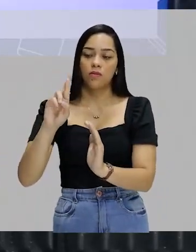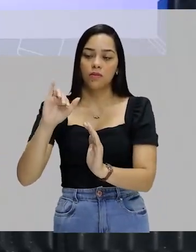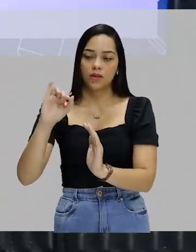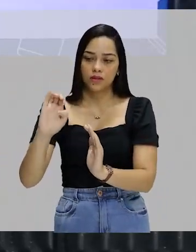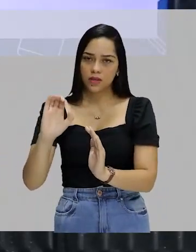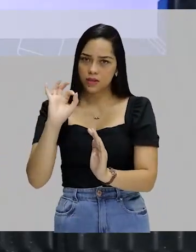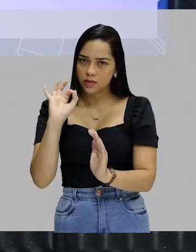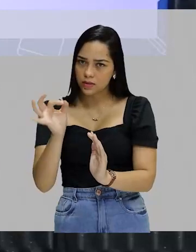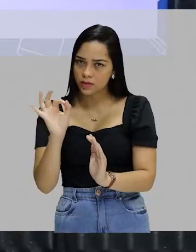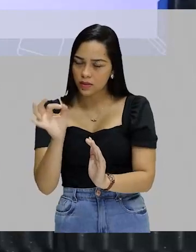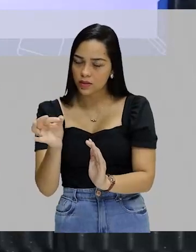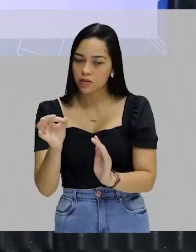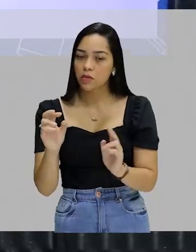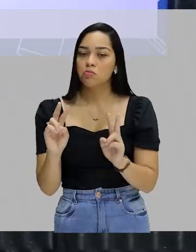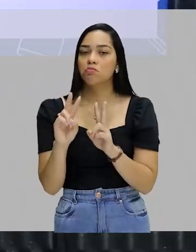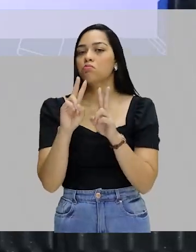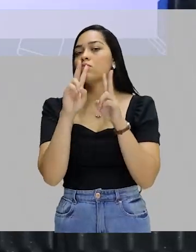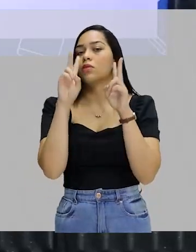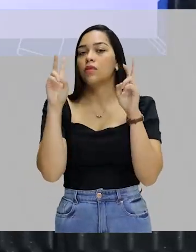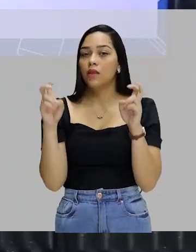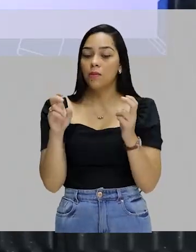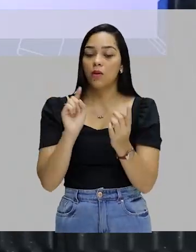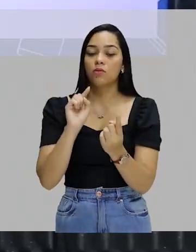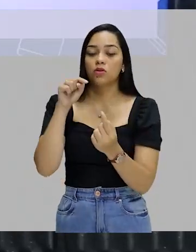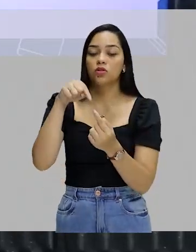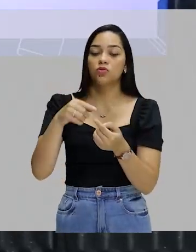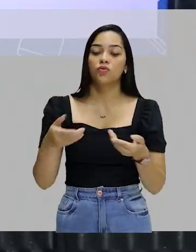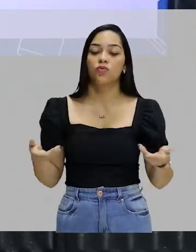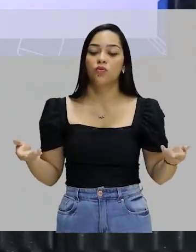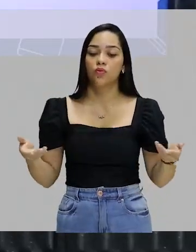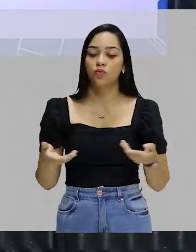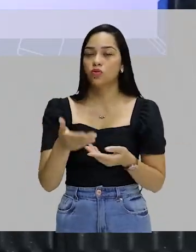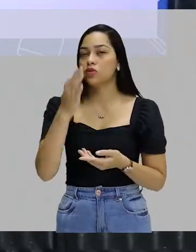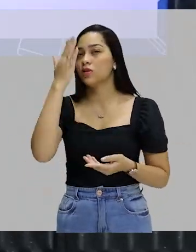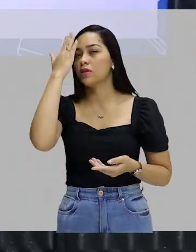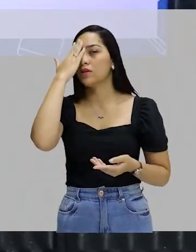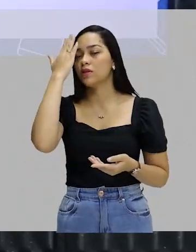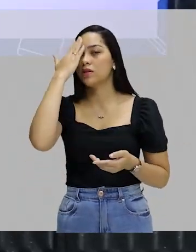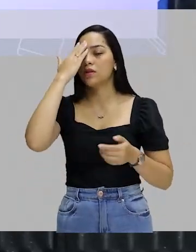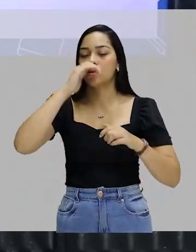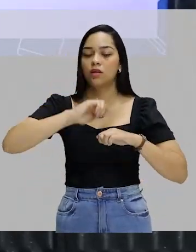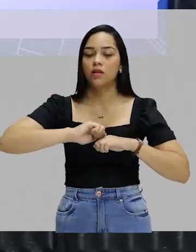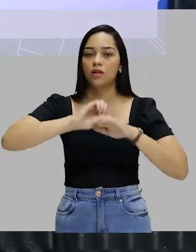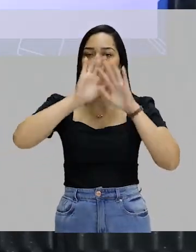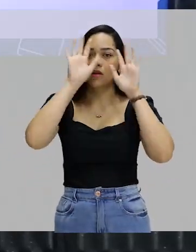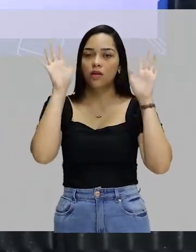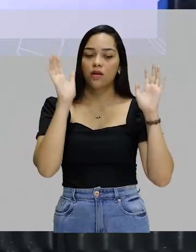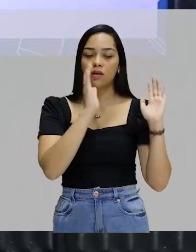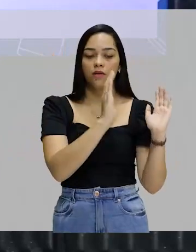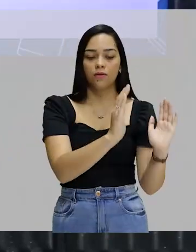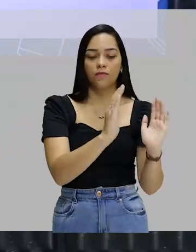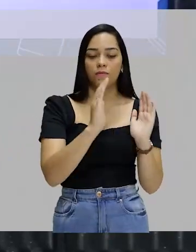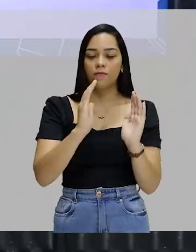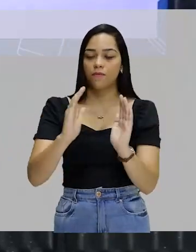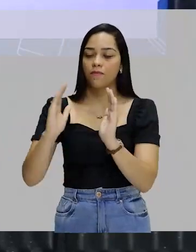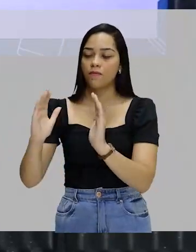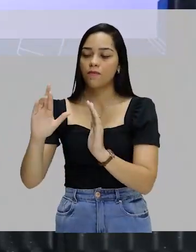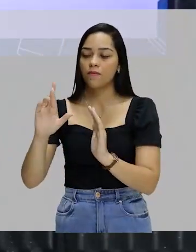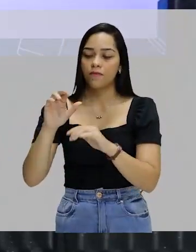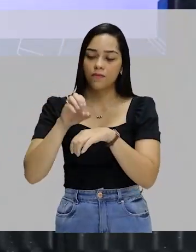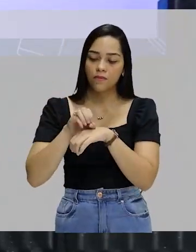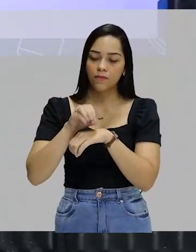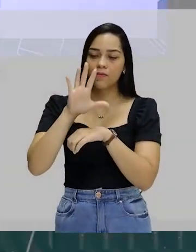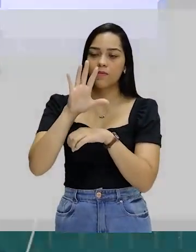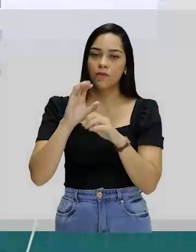Show? Então, nossa temática, né, o nosso objetivo hoje é compreender as séries radioativas.